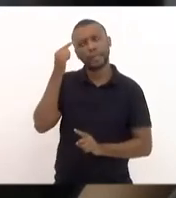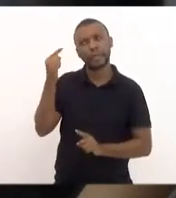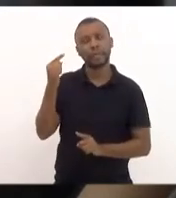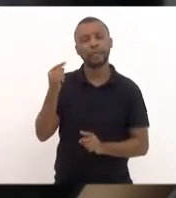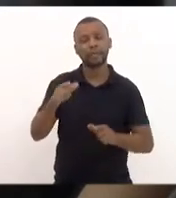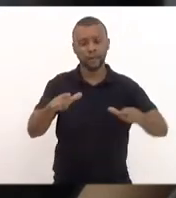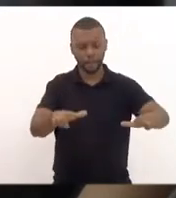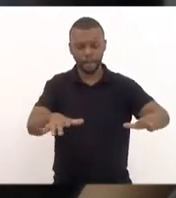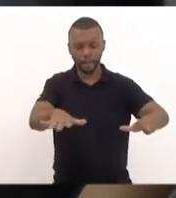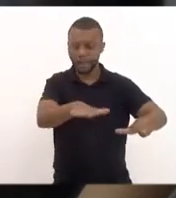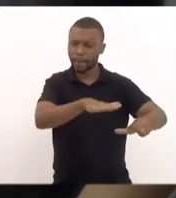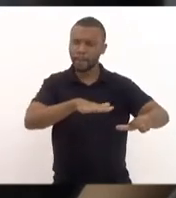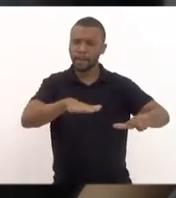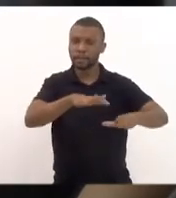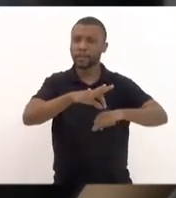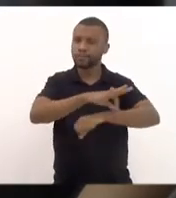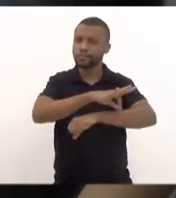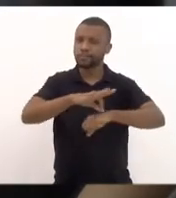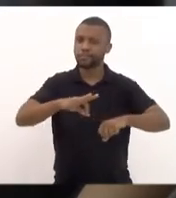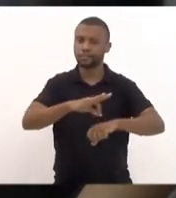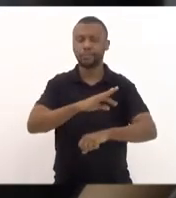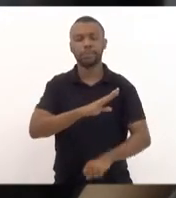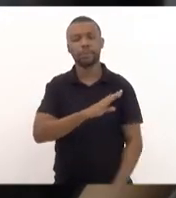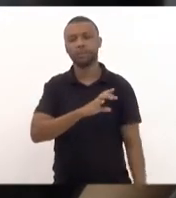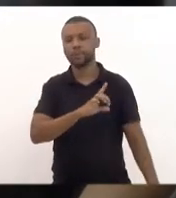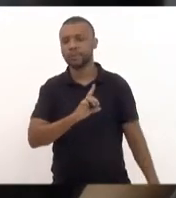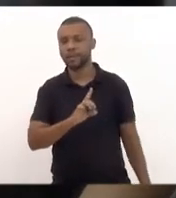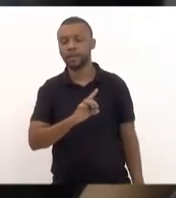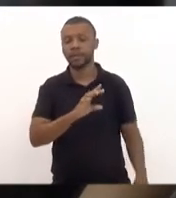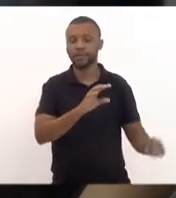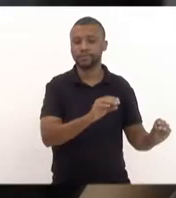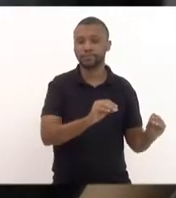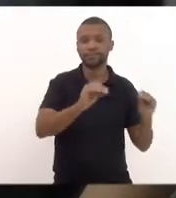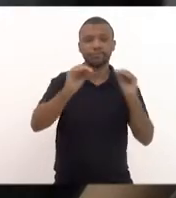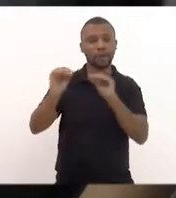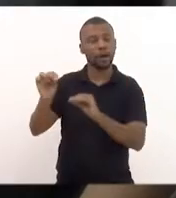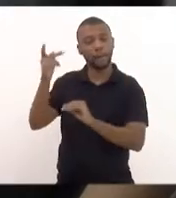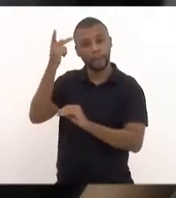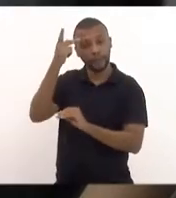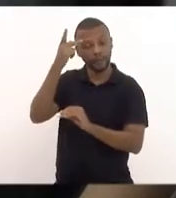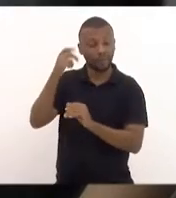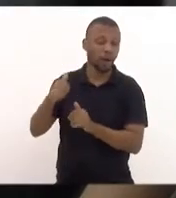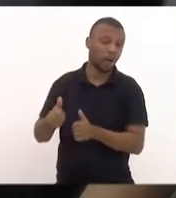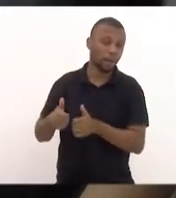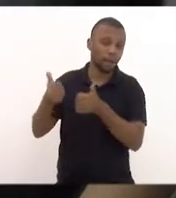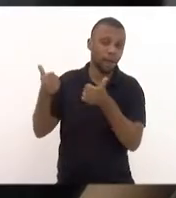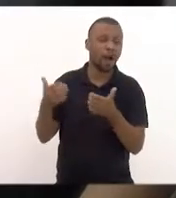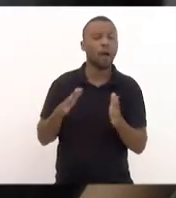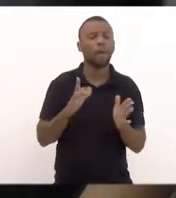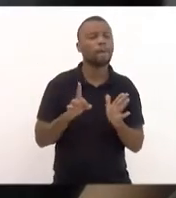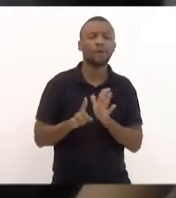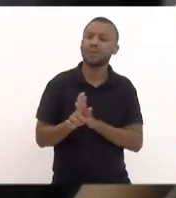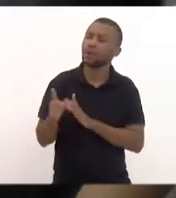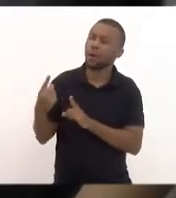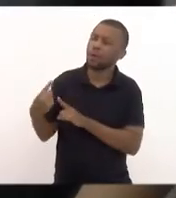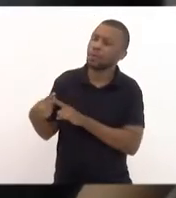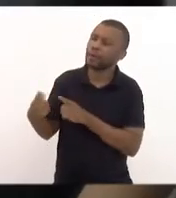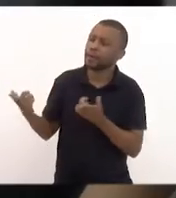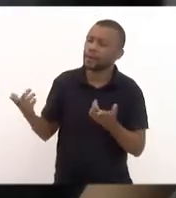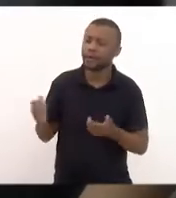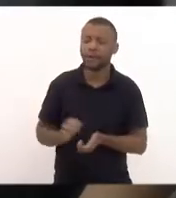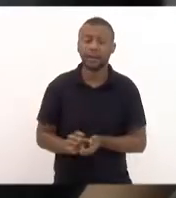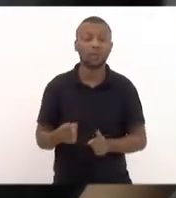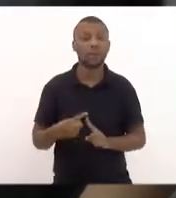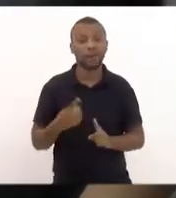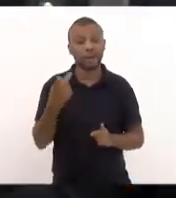planta da Baixada, que eu tenho na Baixada, e levar para São Paulo. Eu perguntei por quê. Ele falou, porque em São